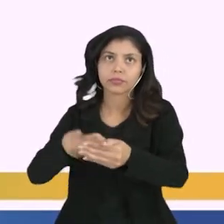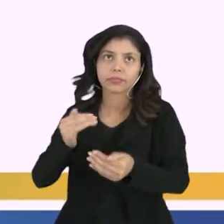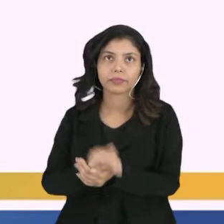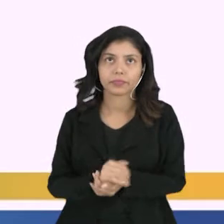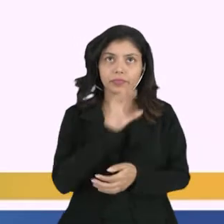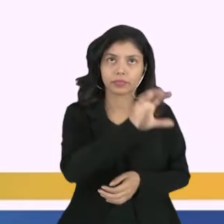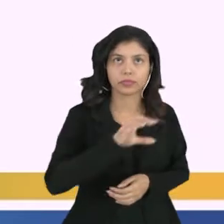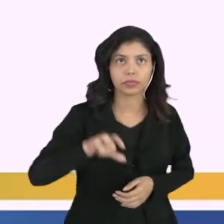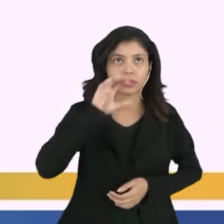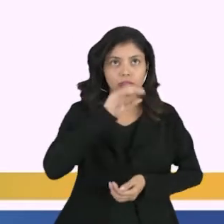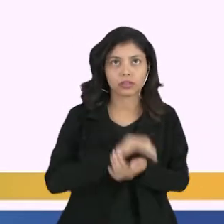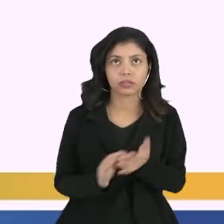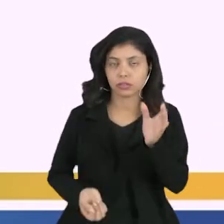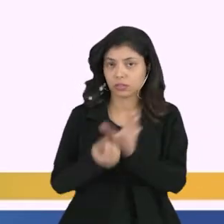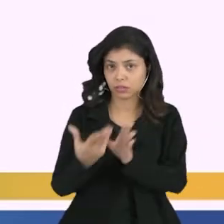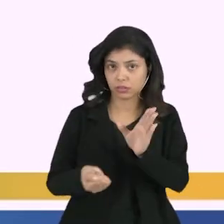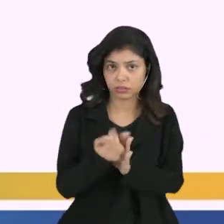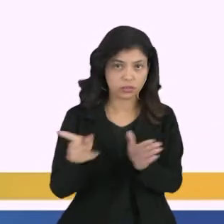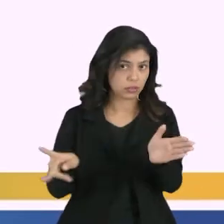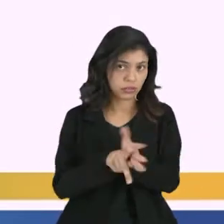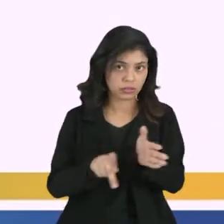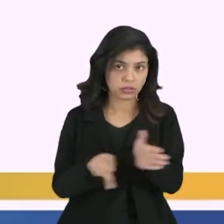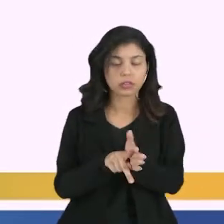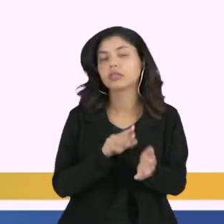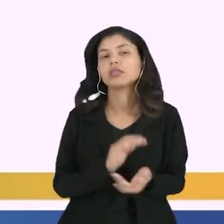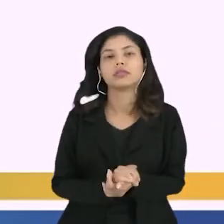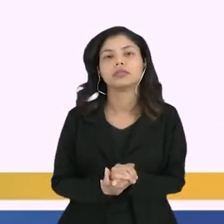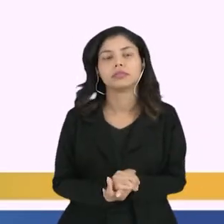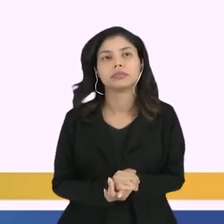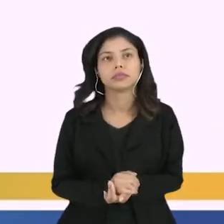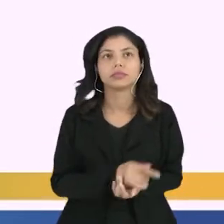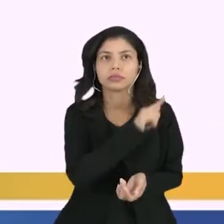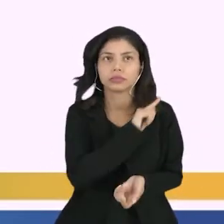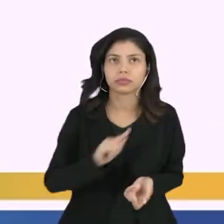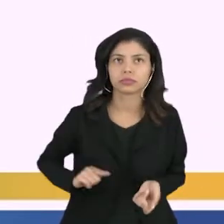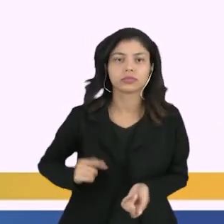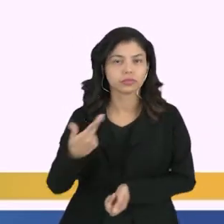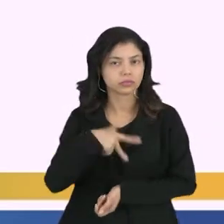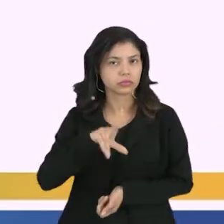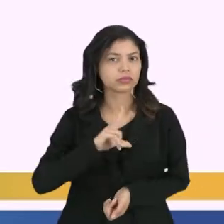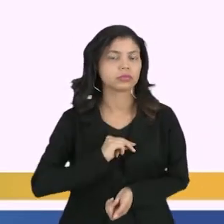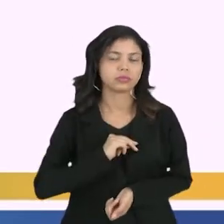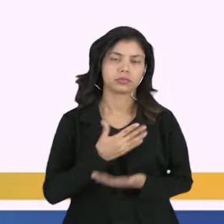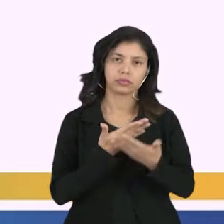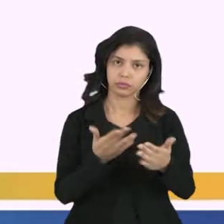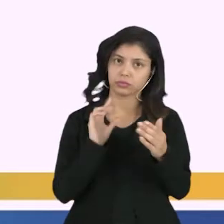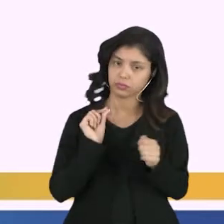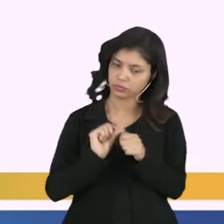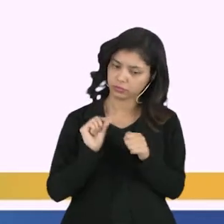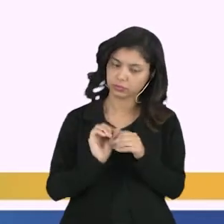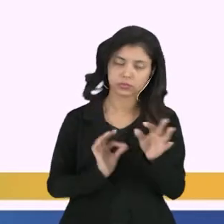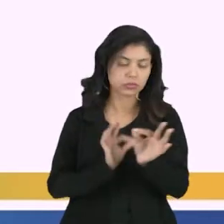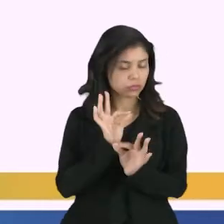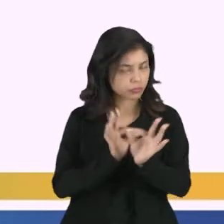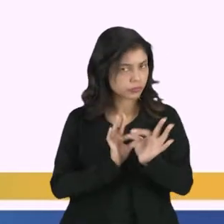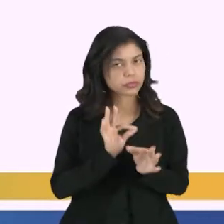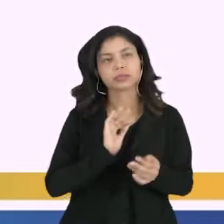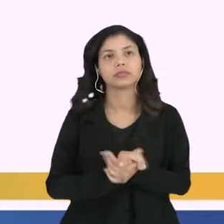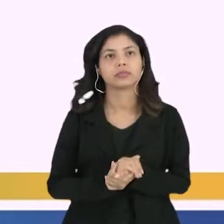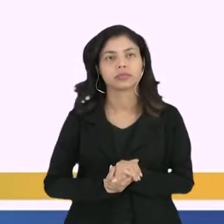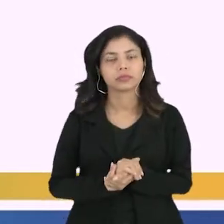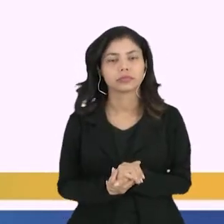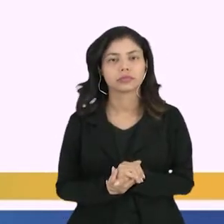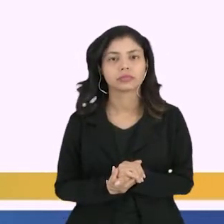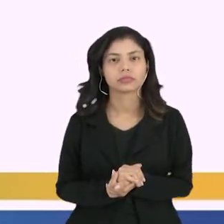a região com os recursos próprios, né? Aí o governo português ele se eximia aí de fazer